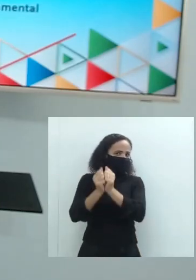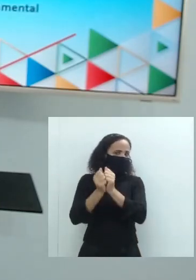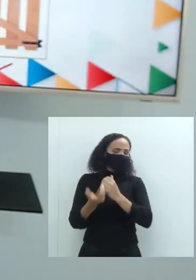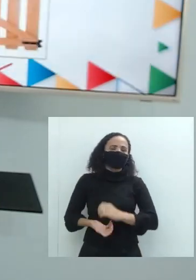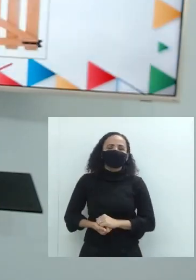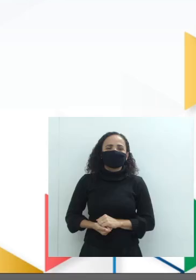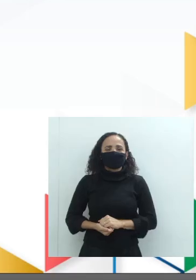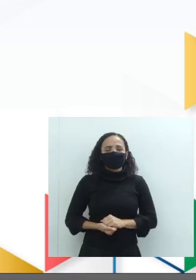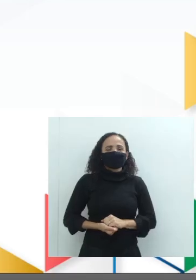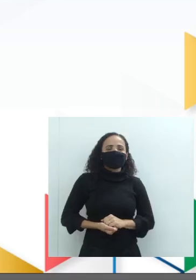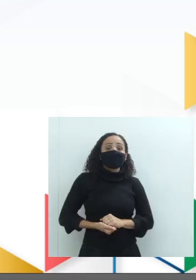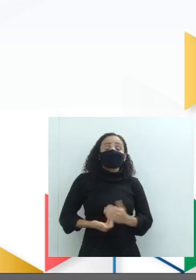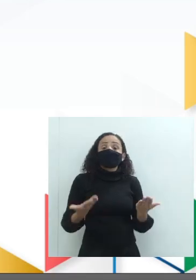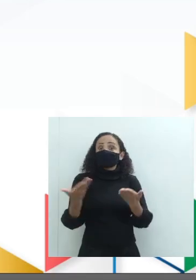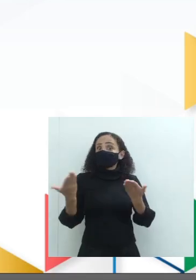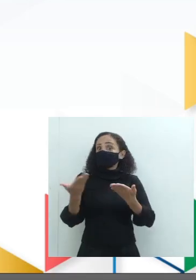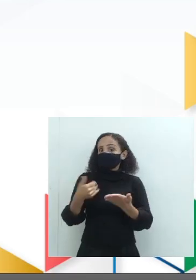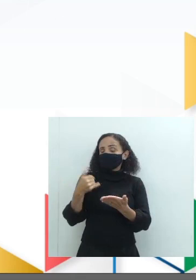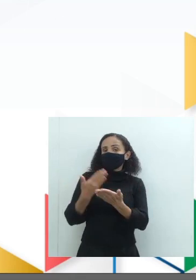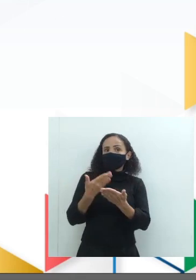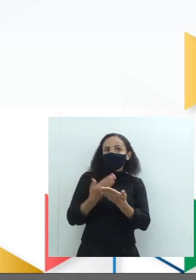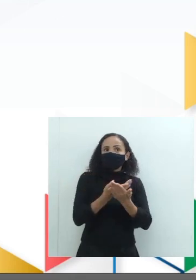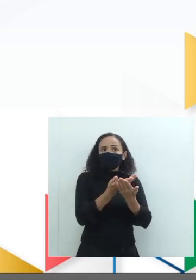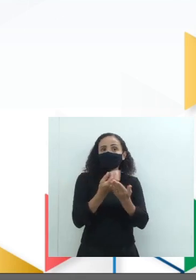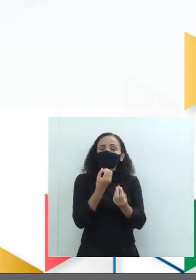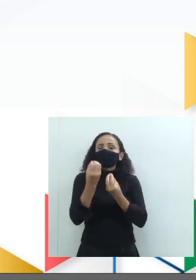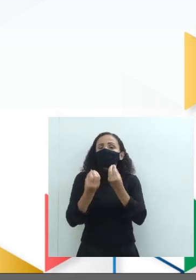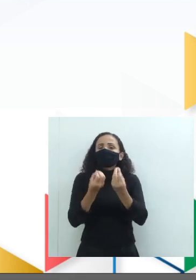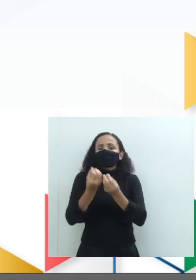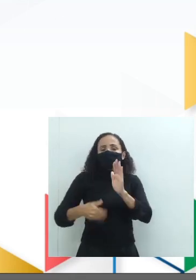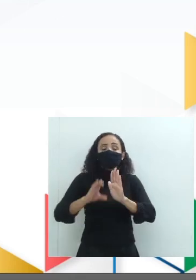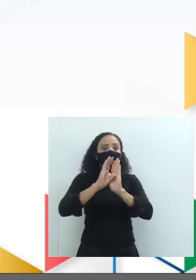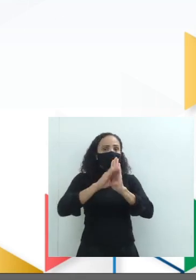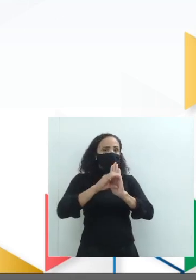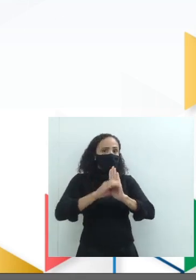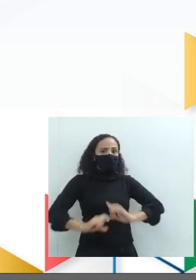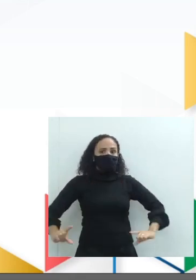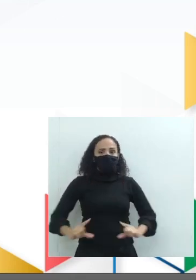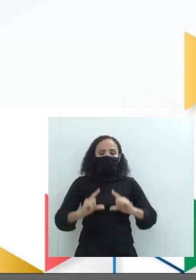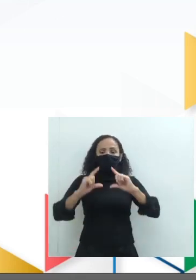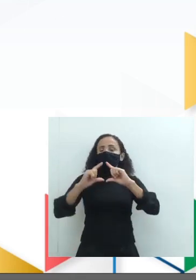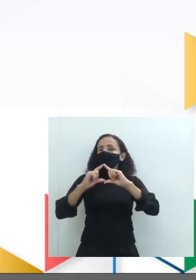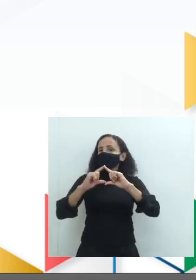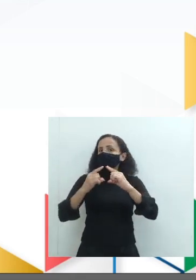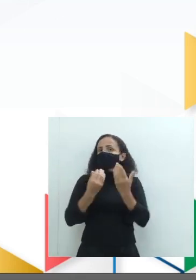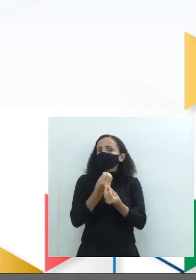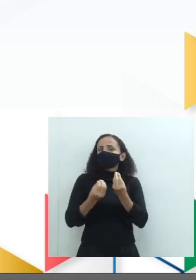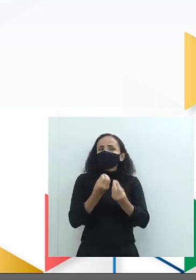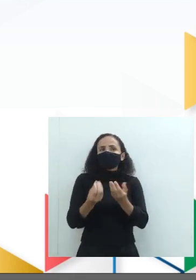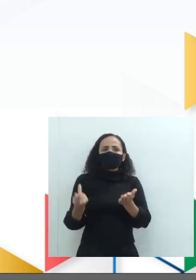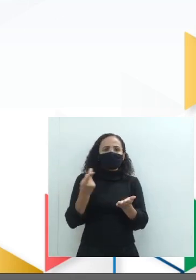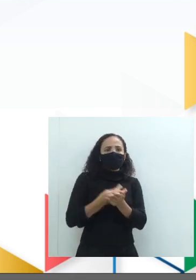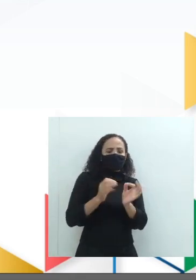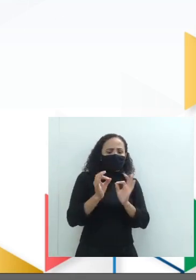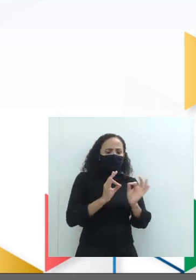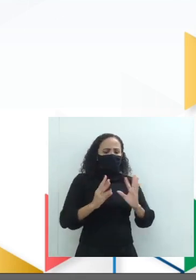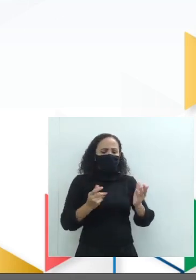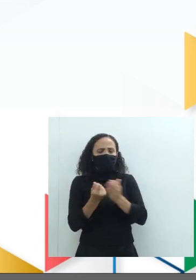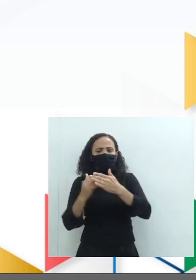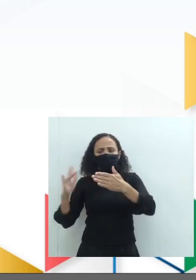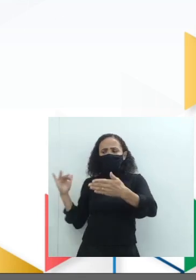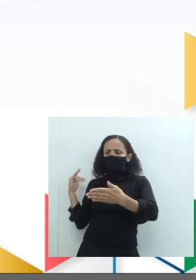vocês, tá bom? A partir de agora eu vou falar um pouco sobre o conceito de triângulo. A gente já falou um pouquinho sobre polígono nas